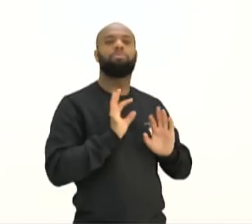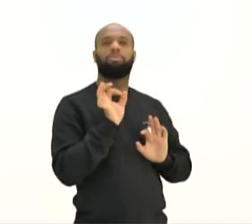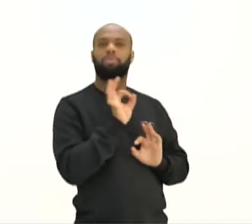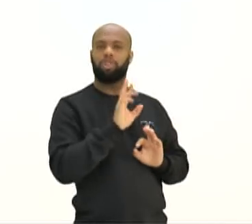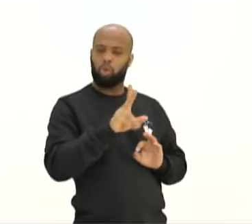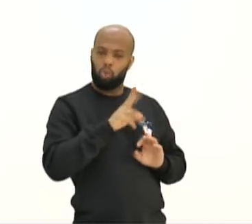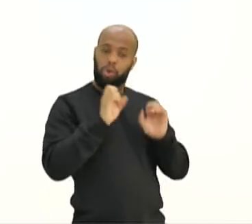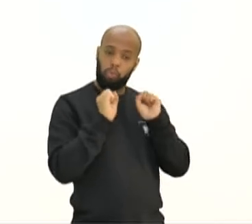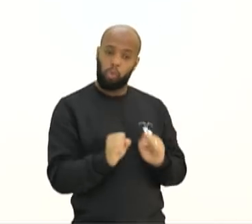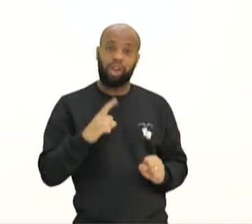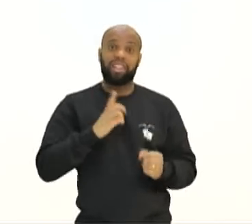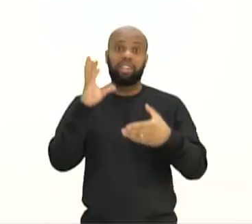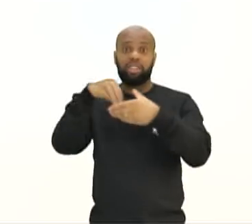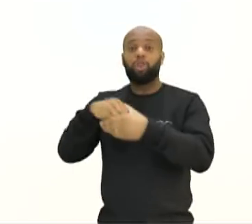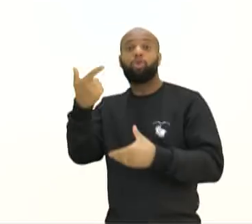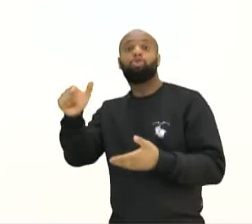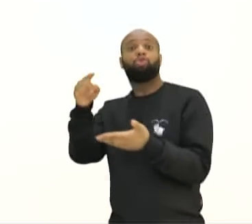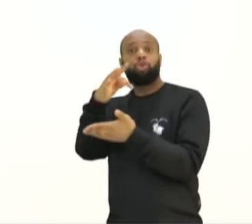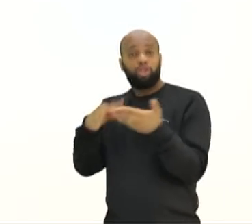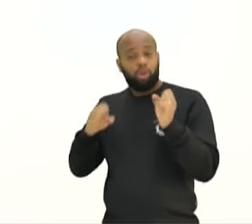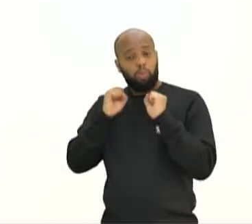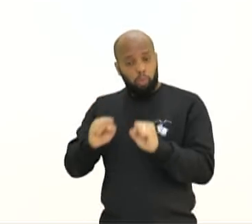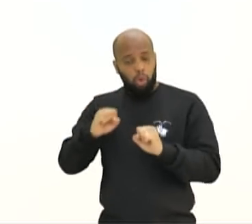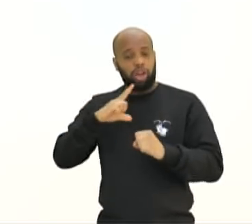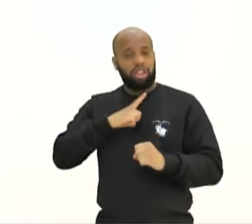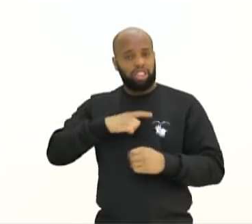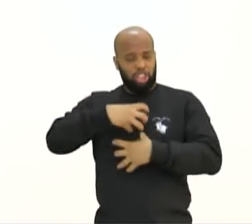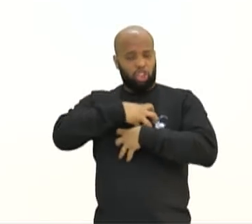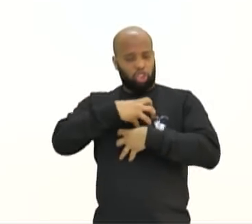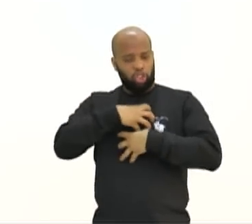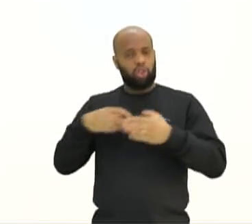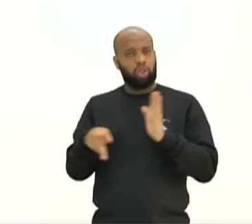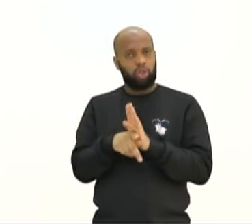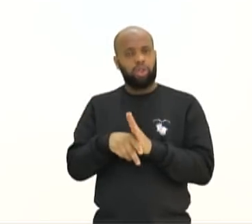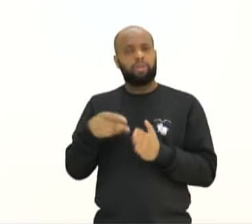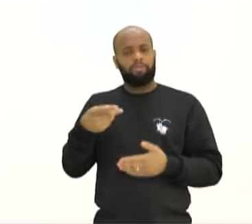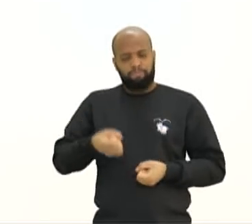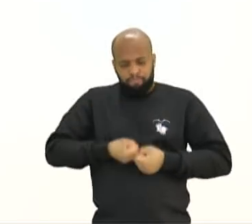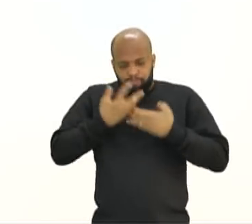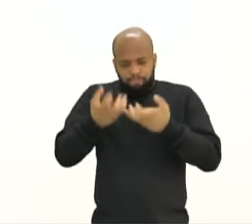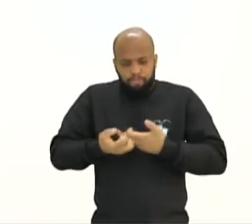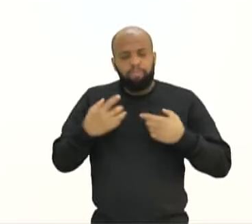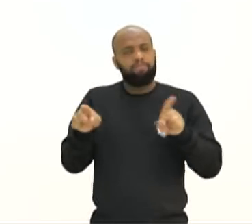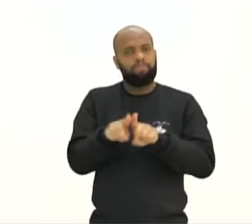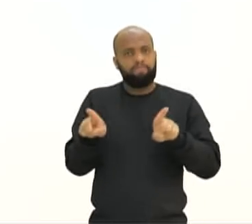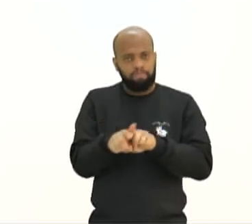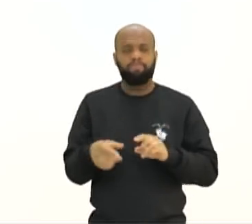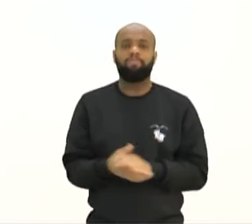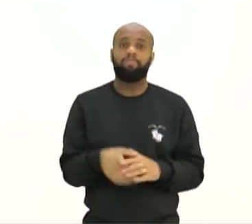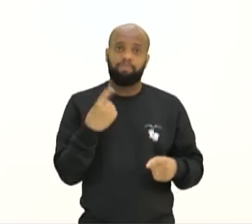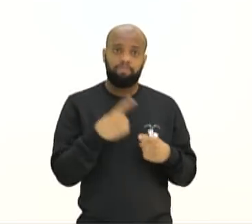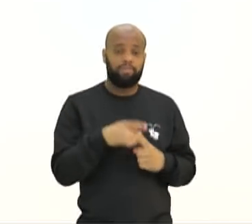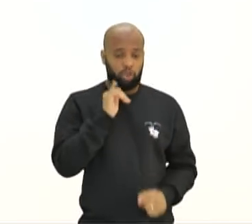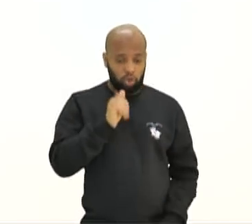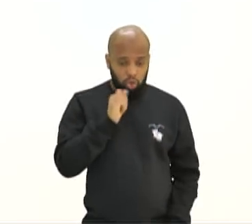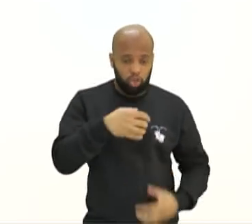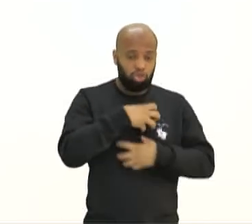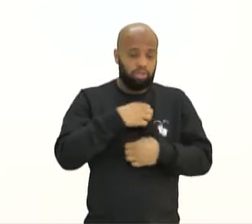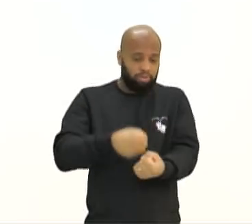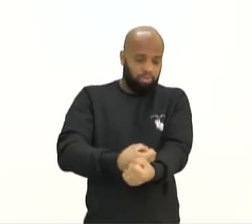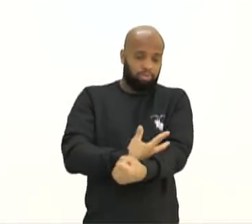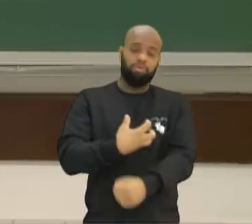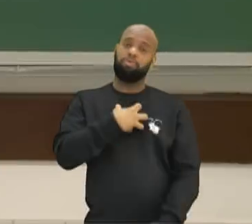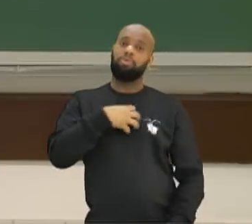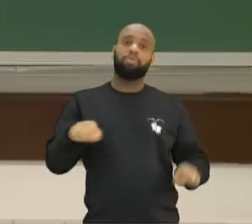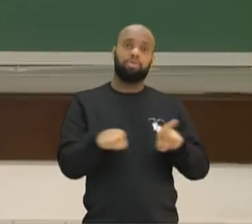que nós lemos hoje, nesse trecho, nessa primeira parte do conto, a gente viu que esse conto traz ali uma função emotiva e